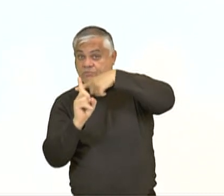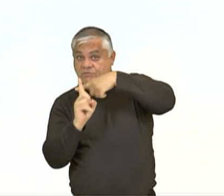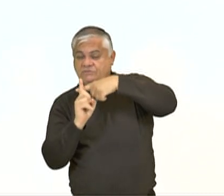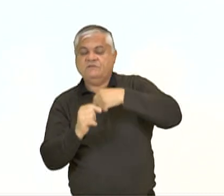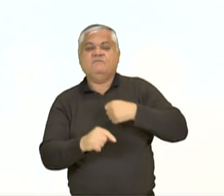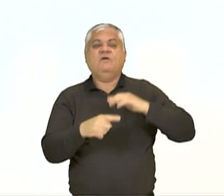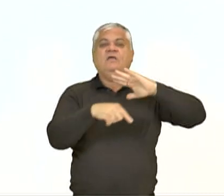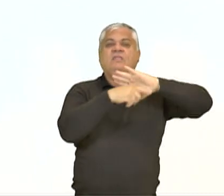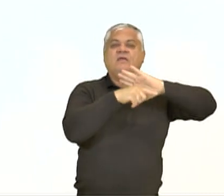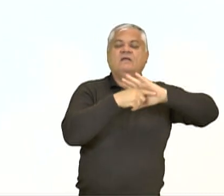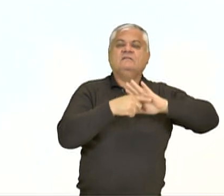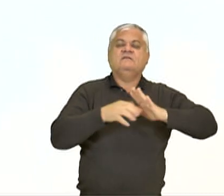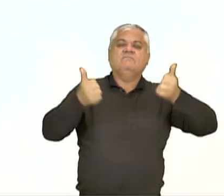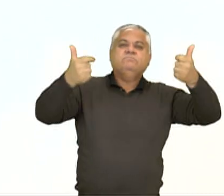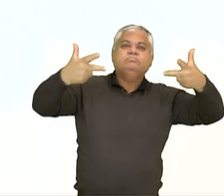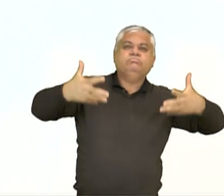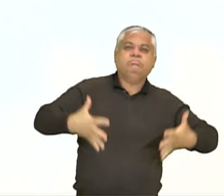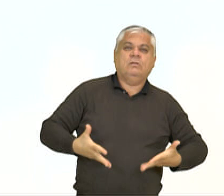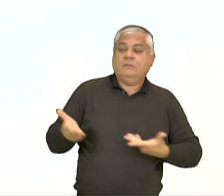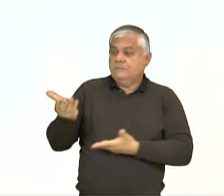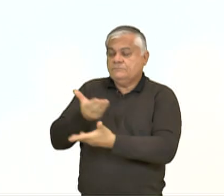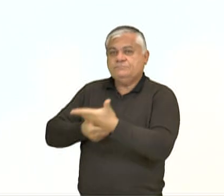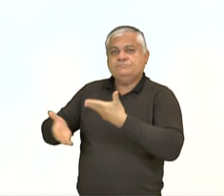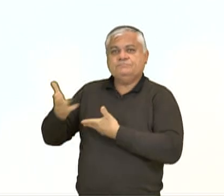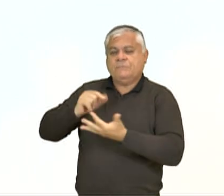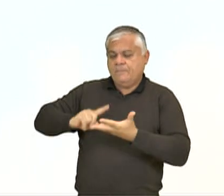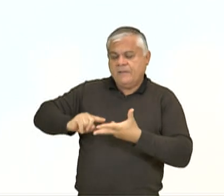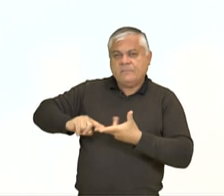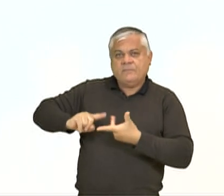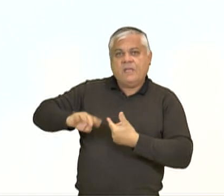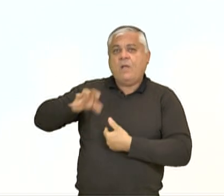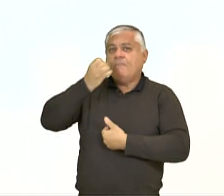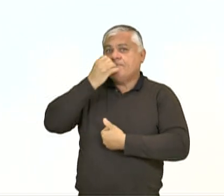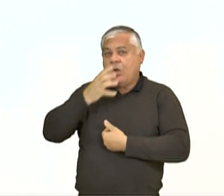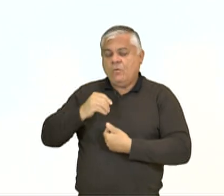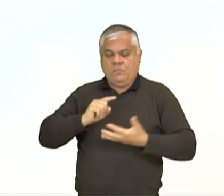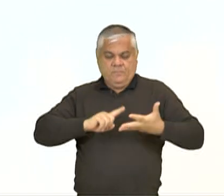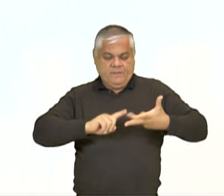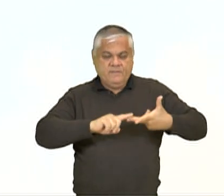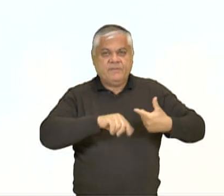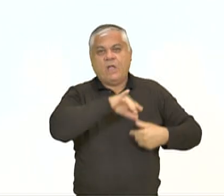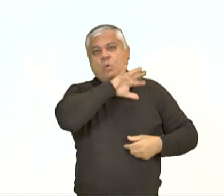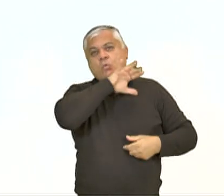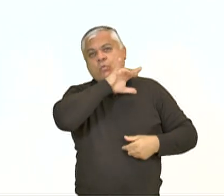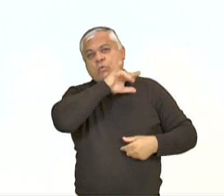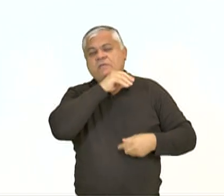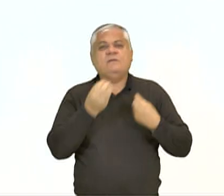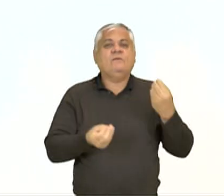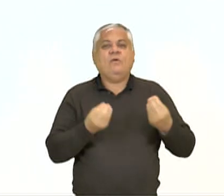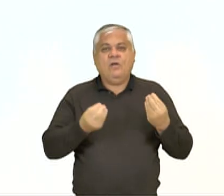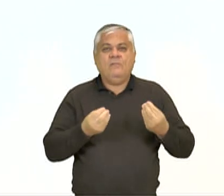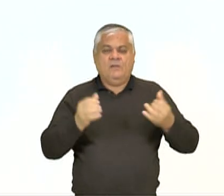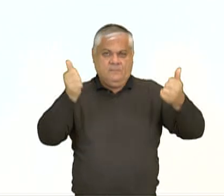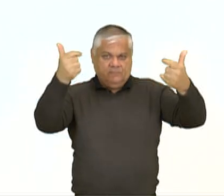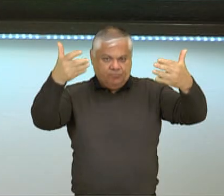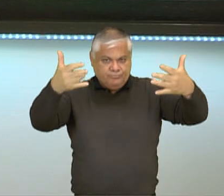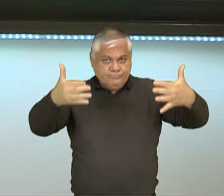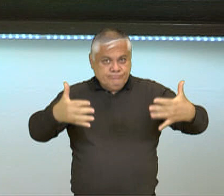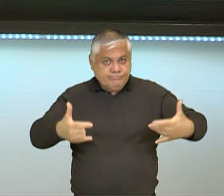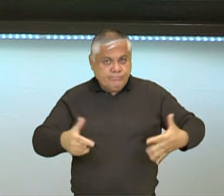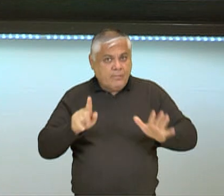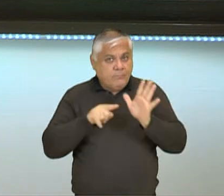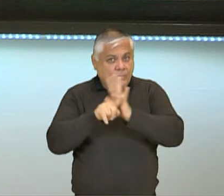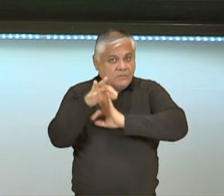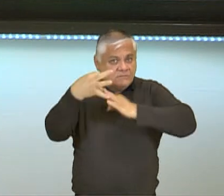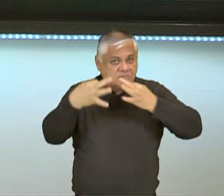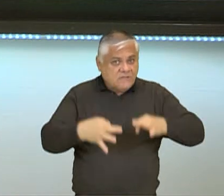Compartilhe agora com a sua turma qual foram esses pontos. Bom, além da gente ver se está tudo certo nessa